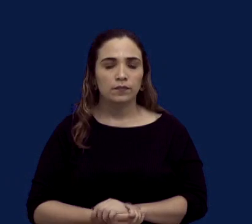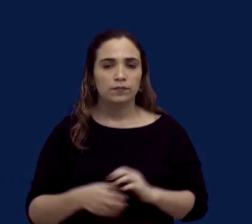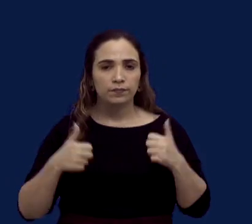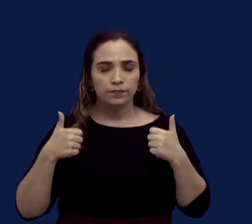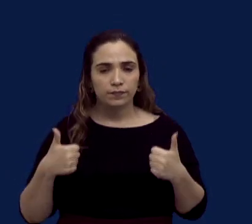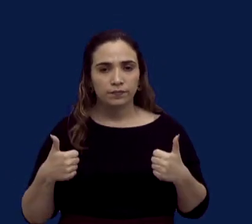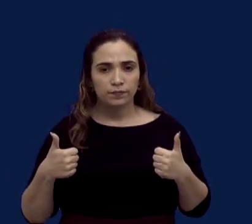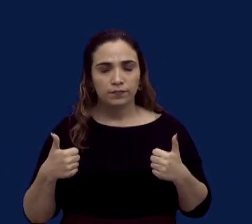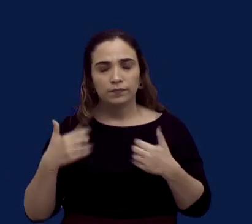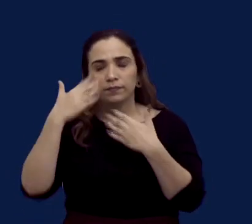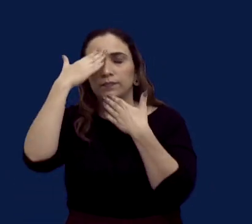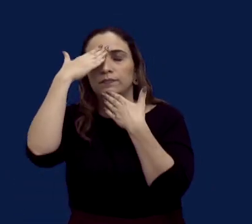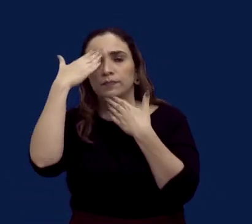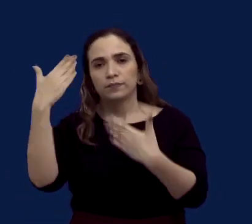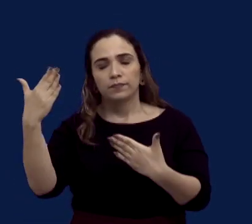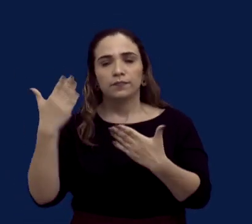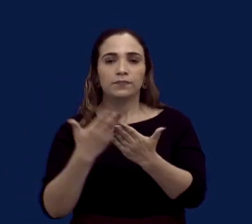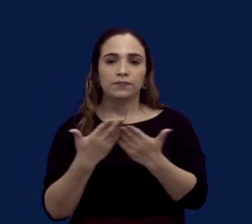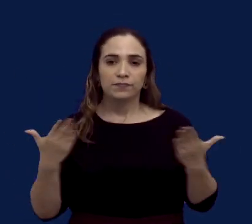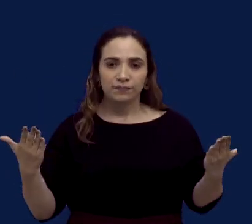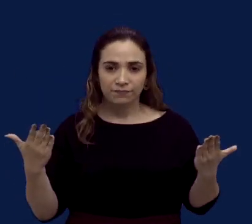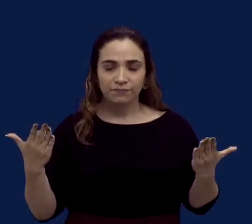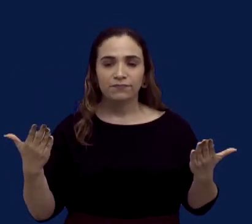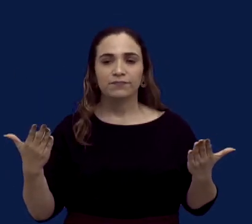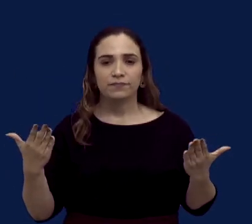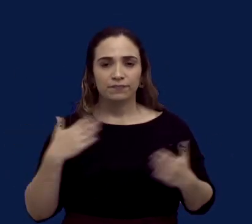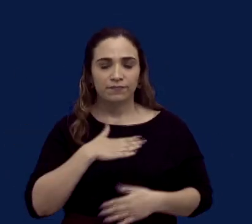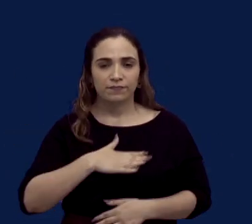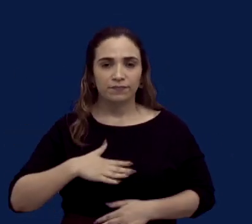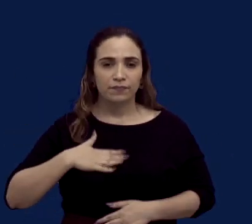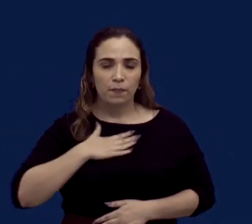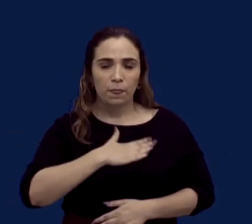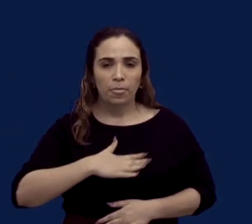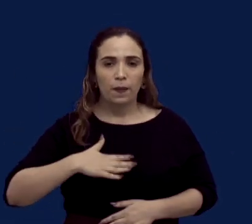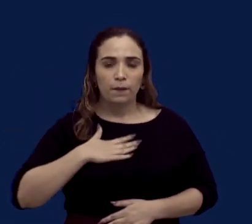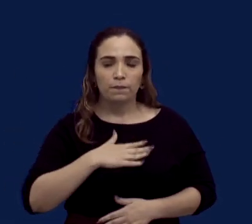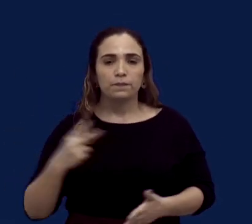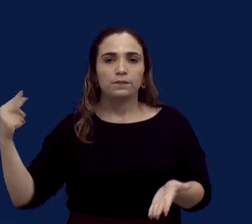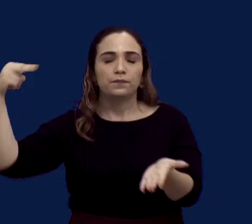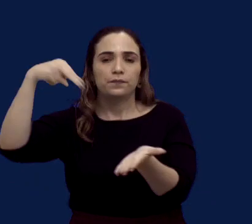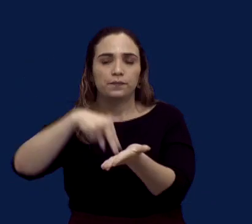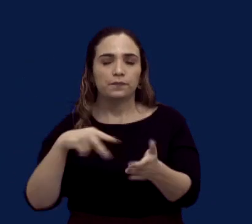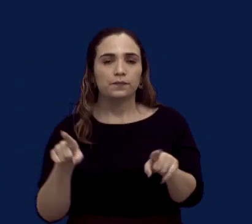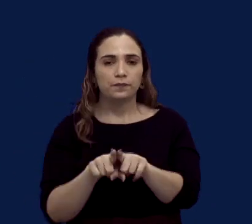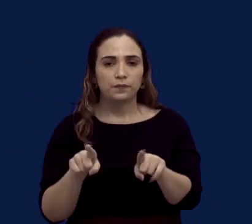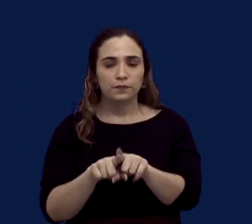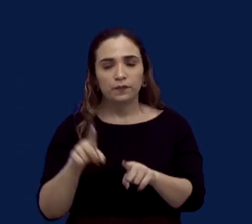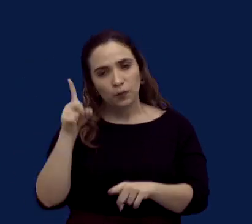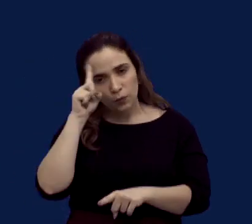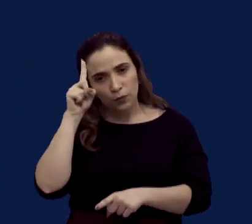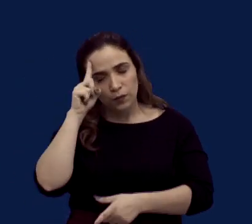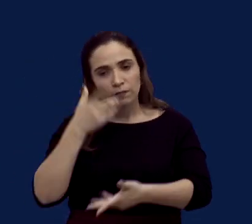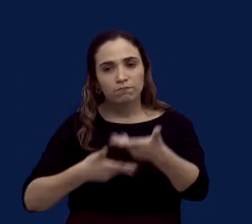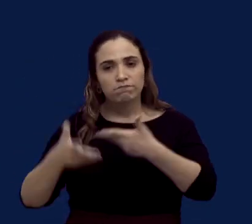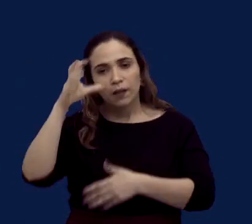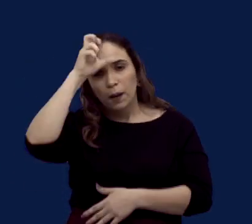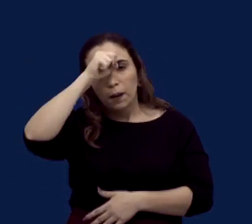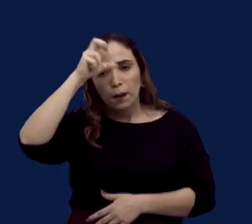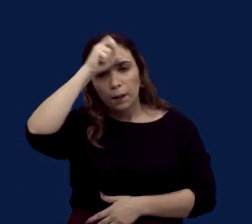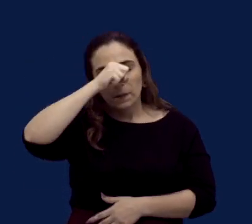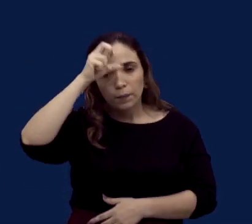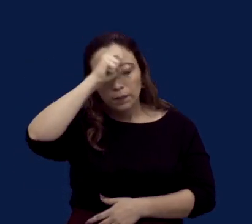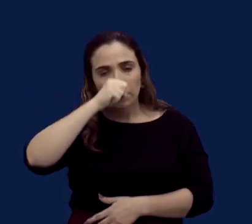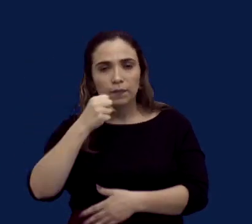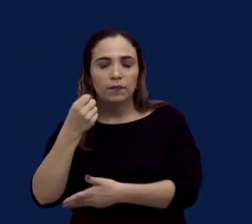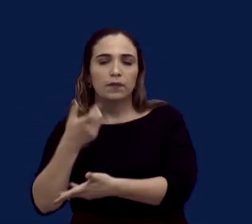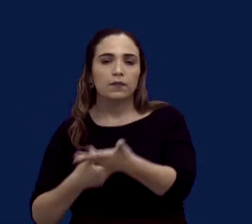então, Tiziana, muito obrigado. Como eu disse, é uma satisfação não só tê-la aqui, mas trabalhar com você todo dia é um aprendizado.